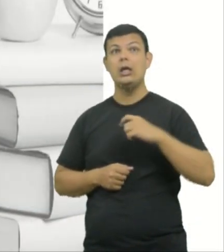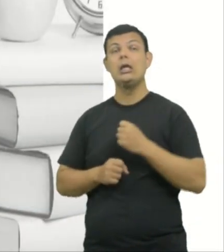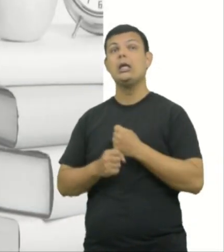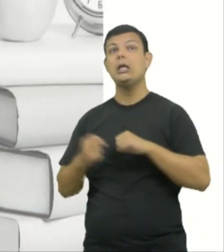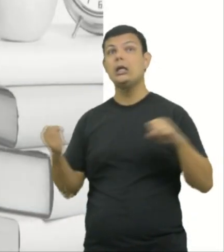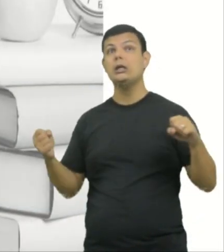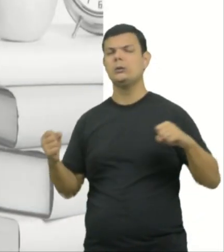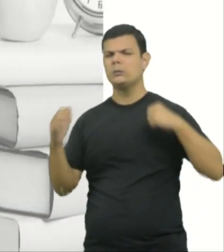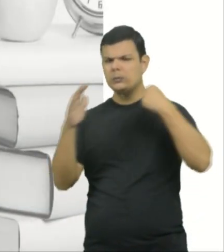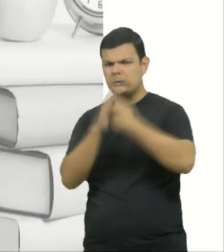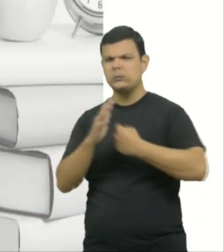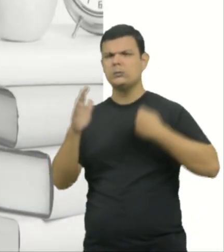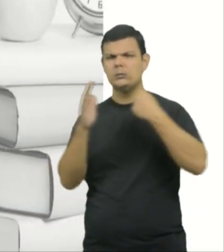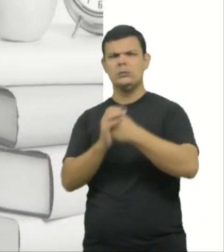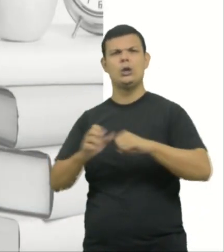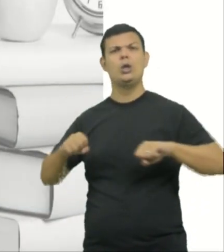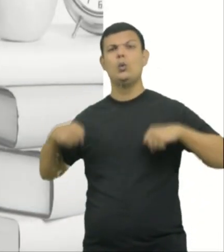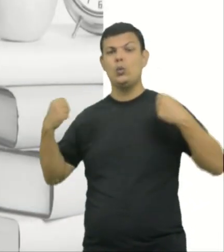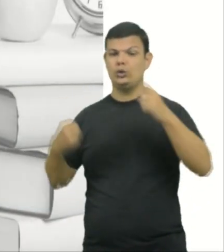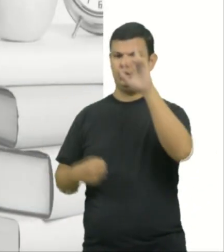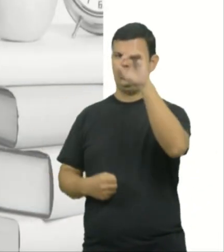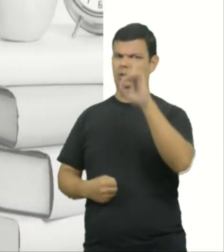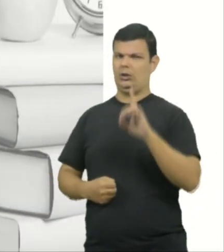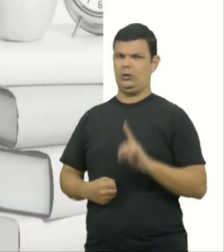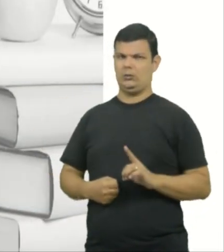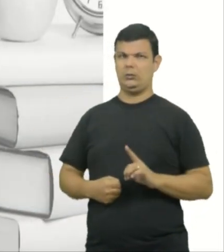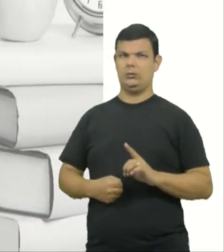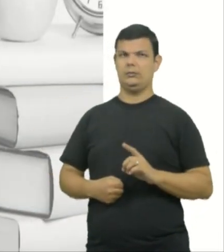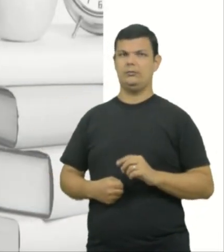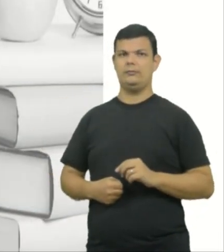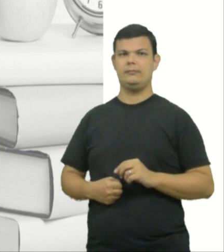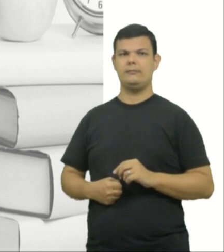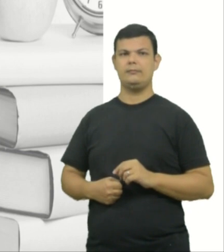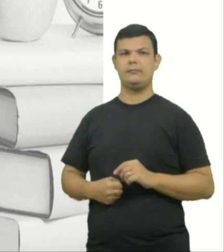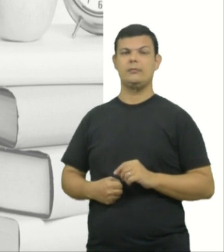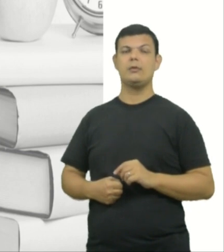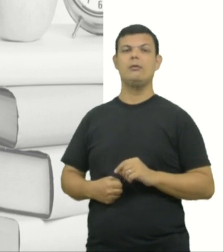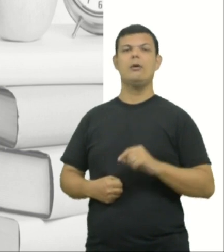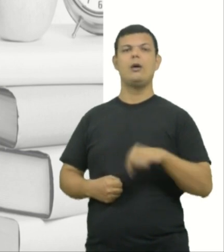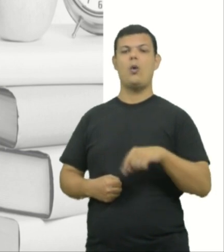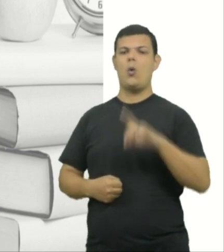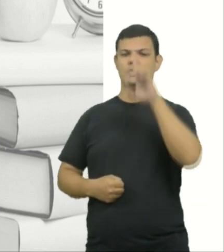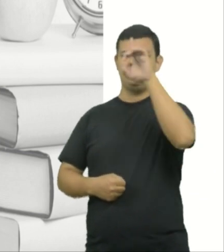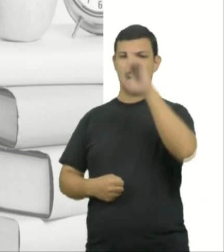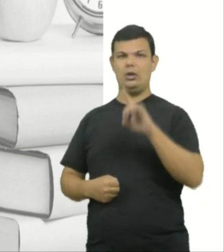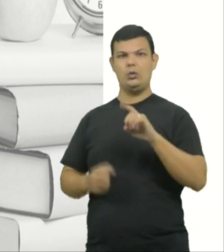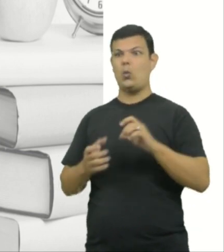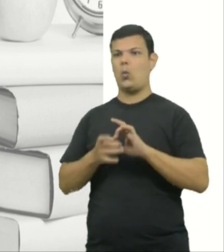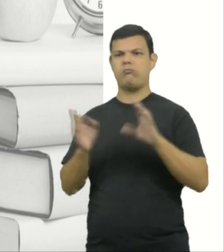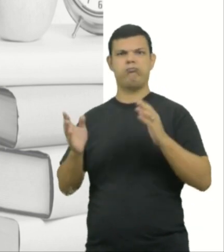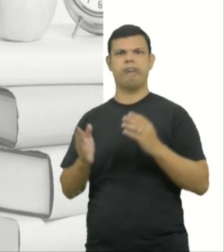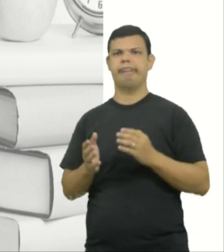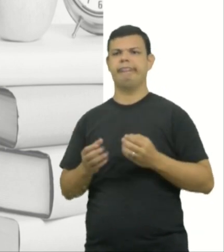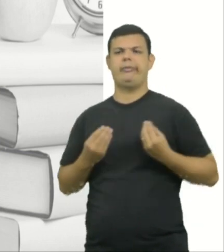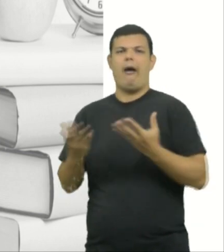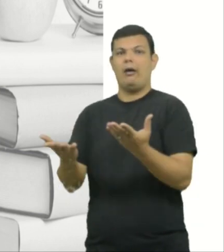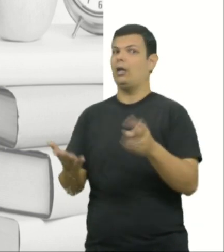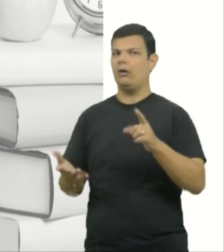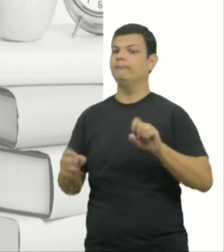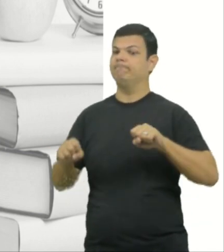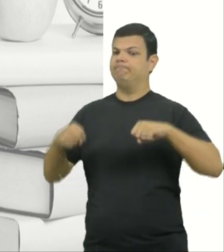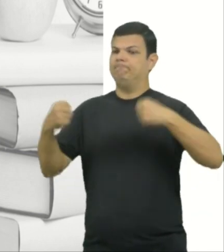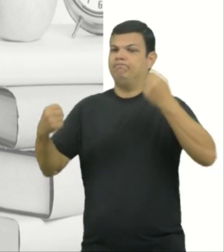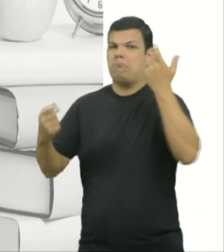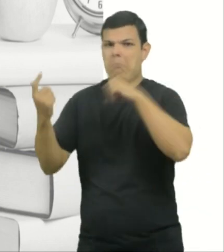grande processo de luta por direitos, tá? Nossos direitos não foram conquistados assim, não foram dados, foram